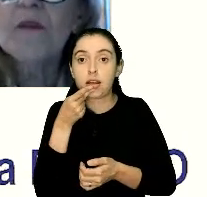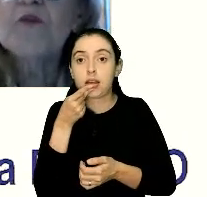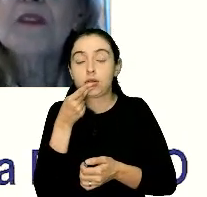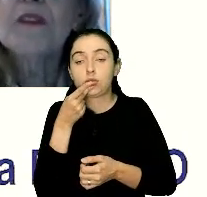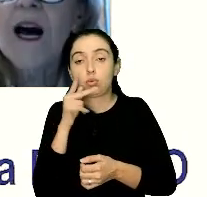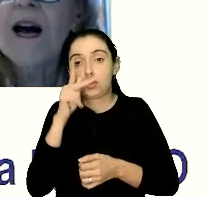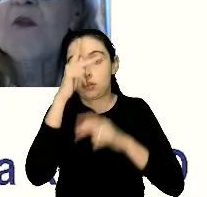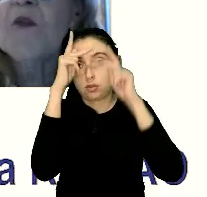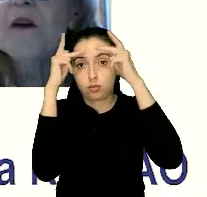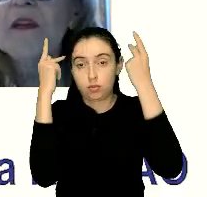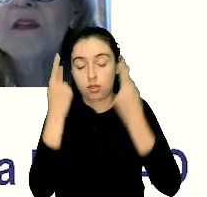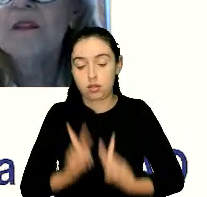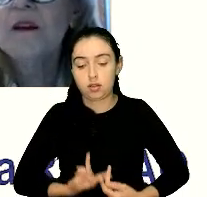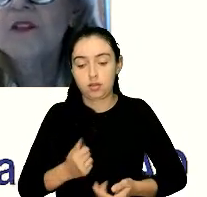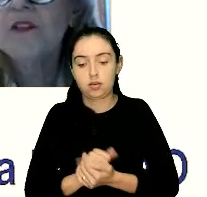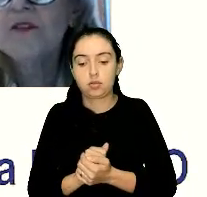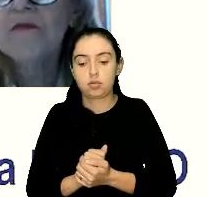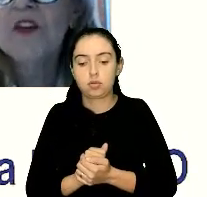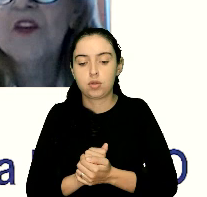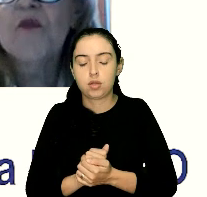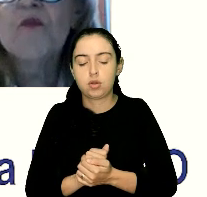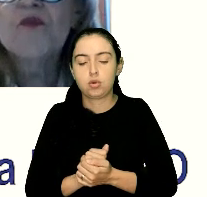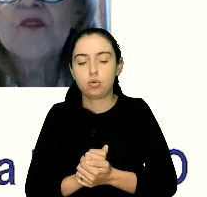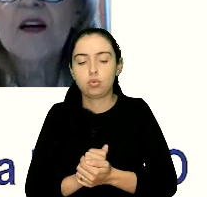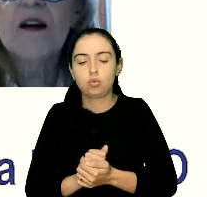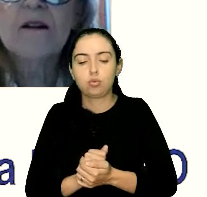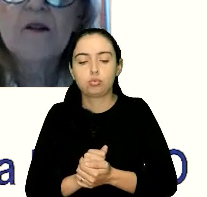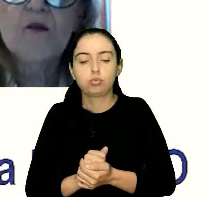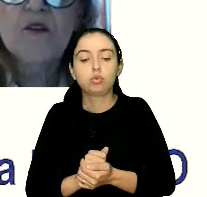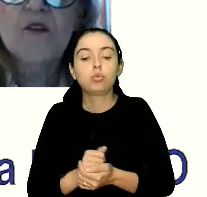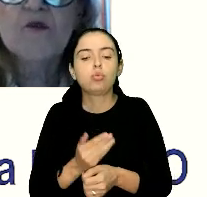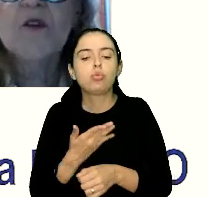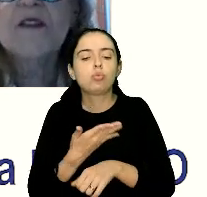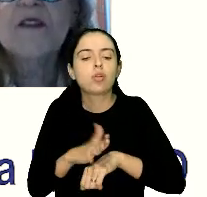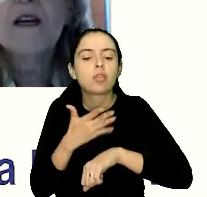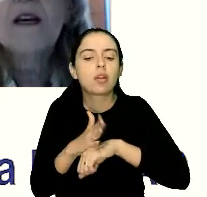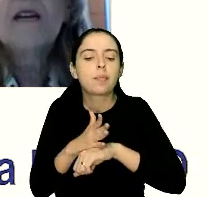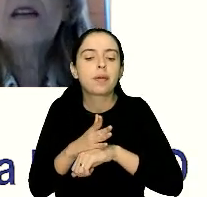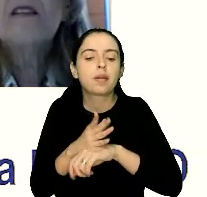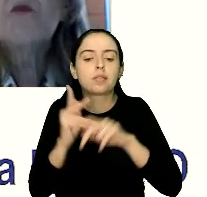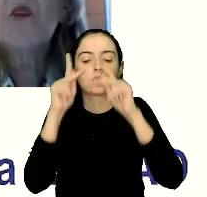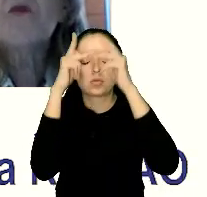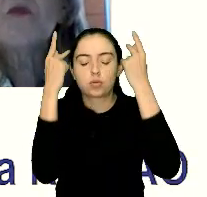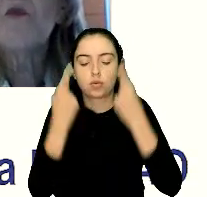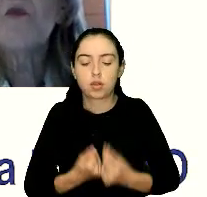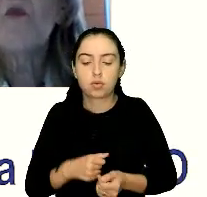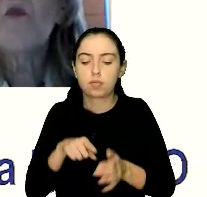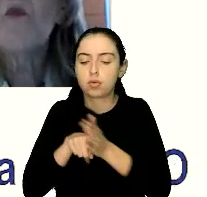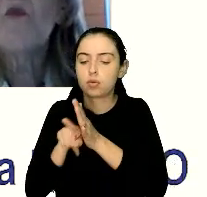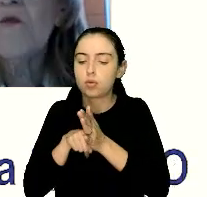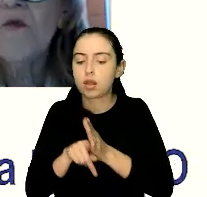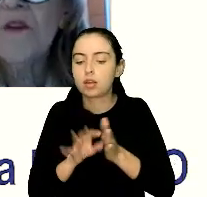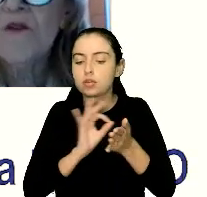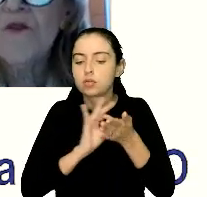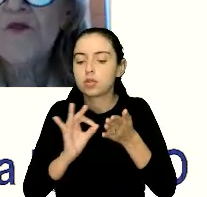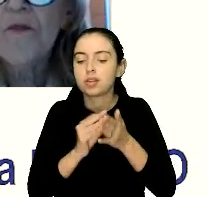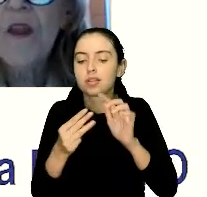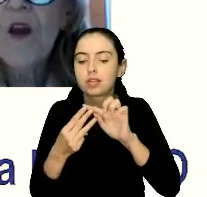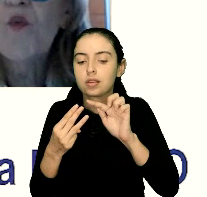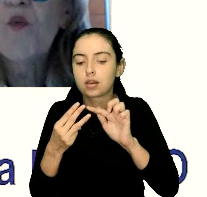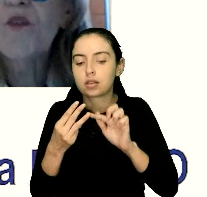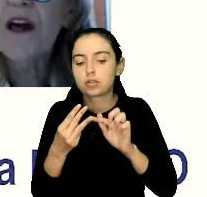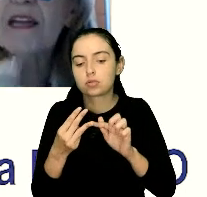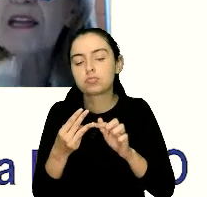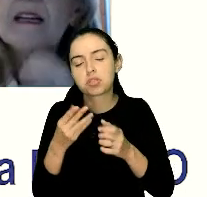o comportamento da humanidade. E eu vou buscar, em alguns autores, 3 situações que cooperam com